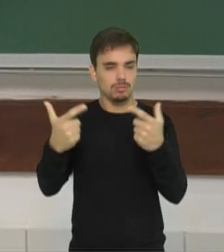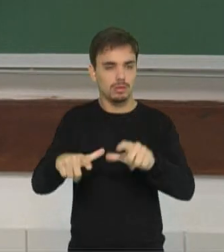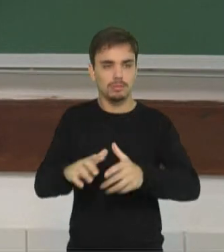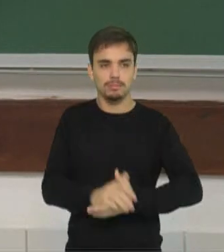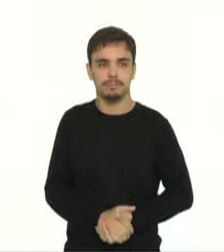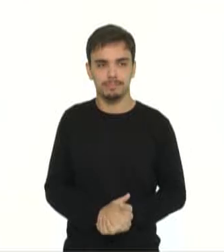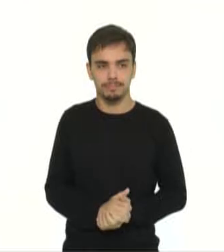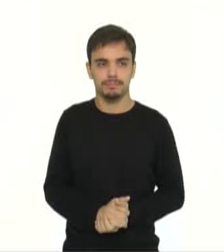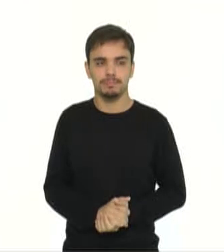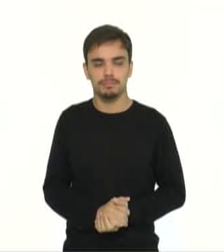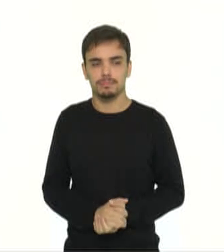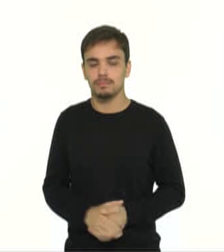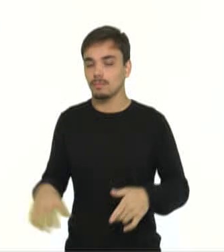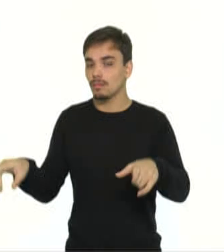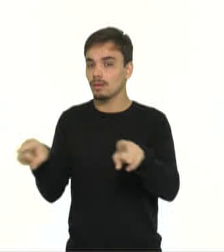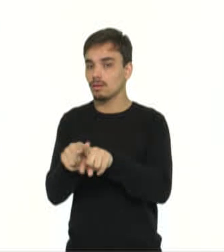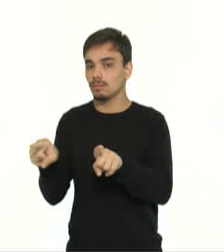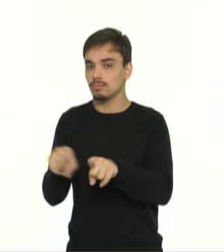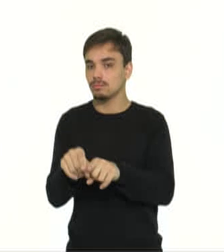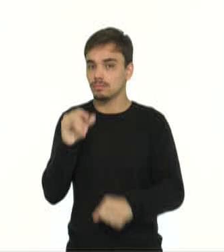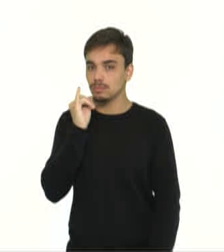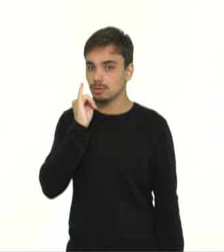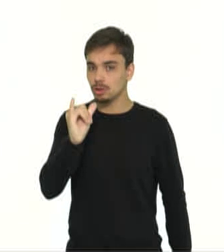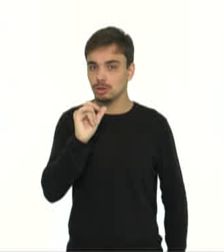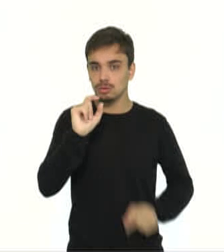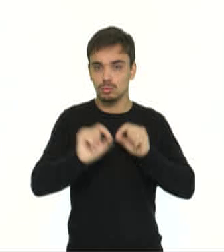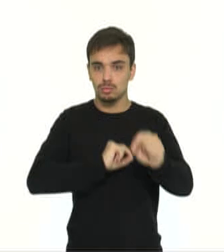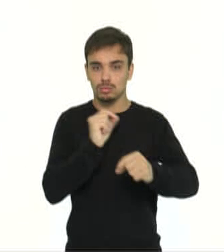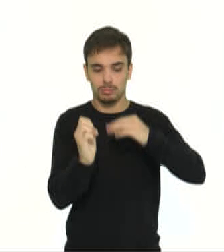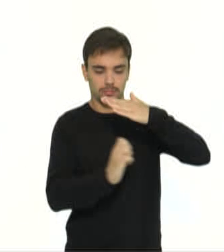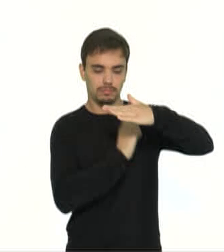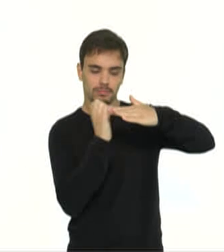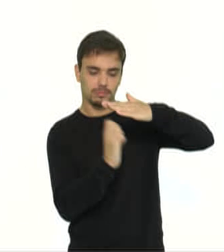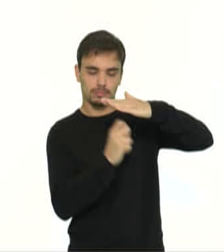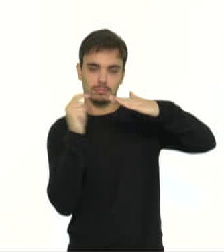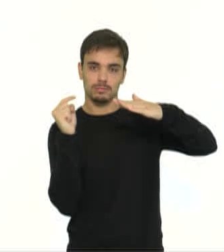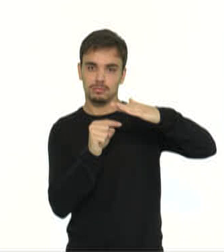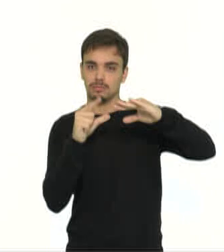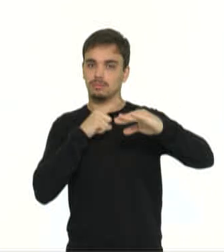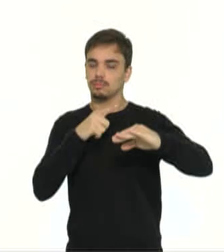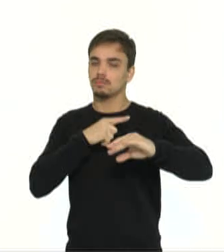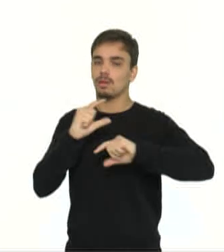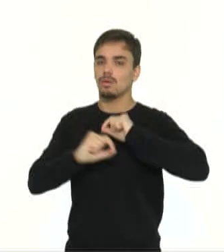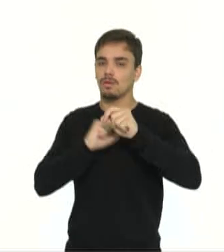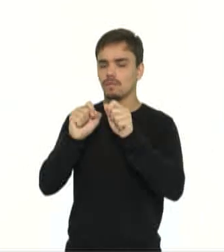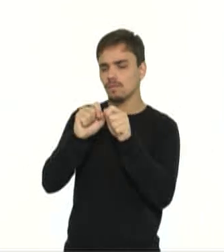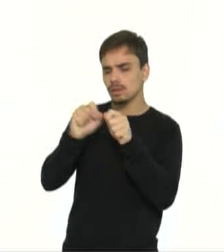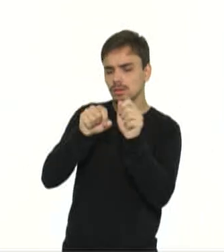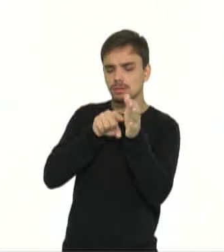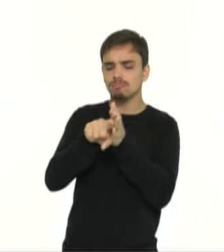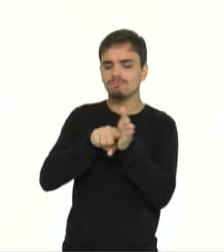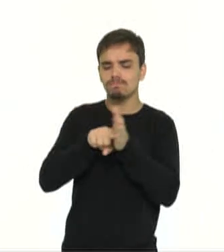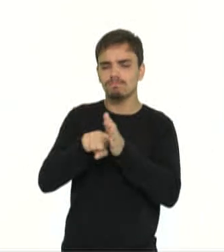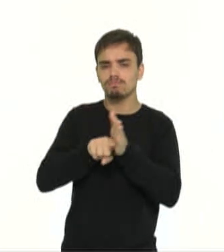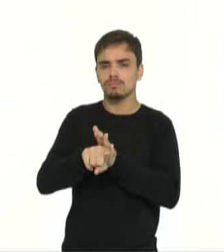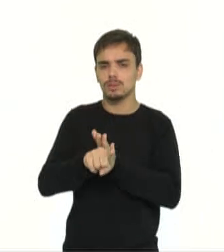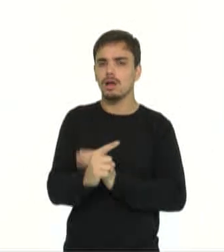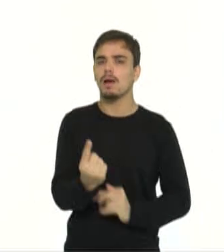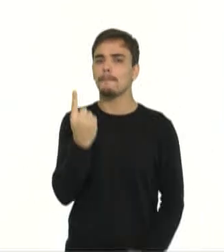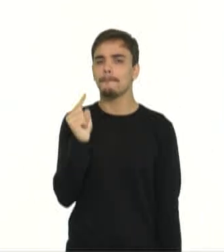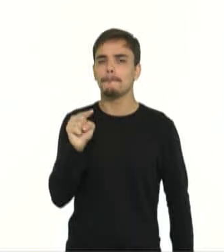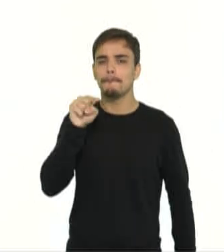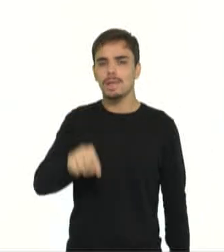E está dizendo ali também que essa empresa, ela fez essa pesquisa com 1.000